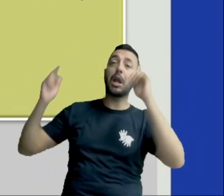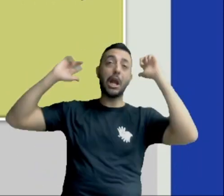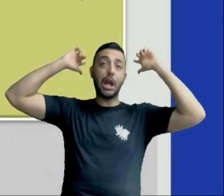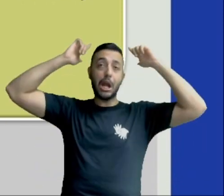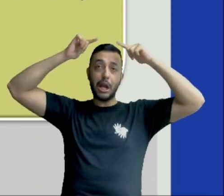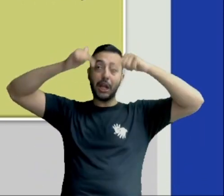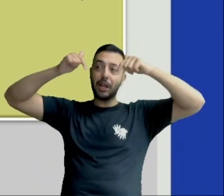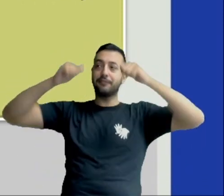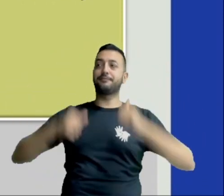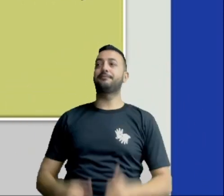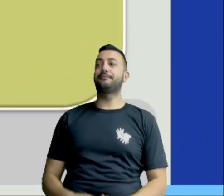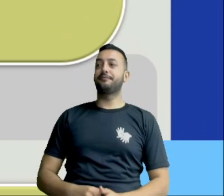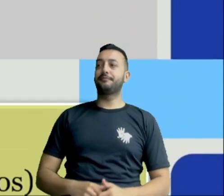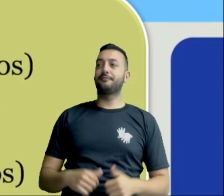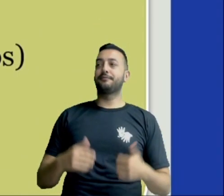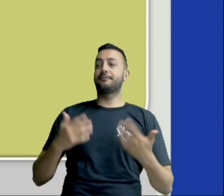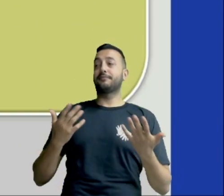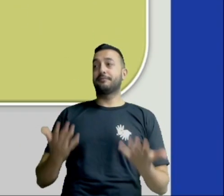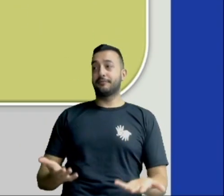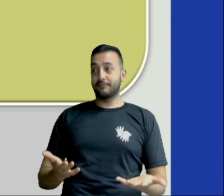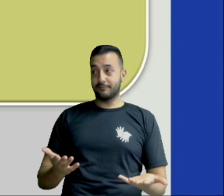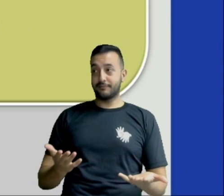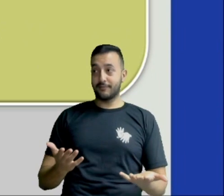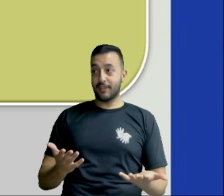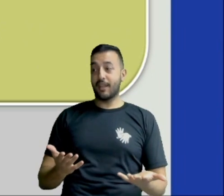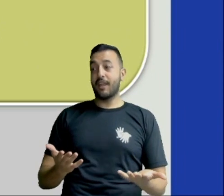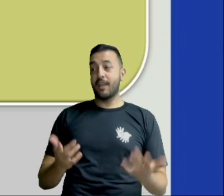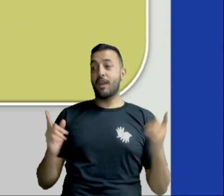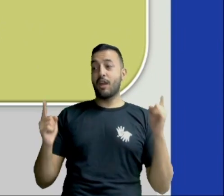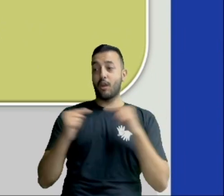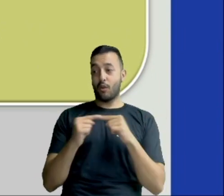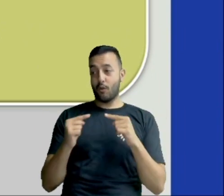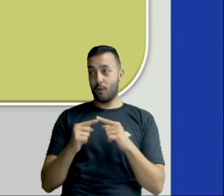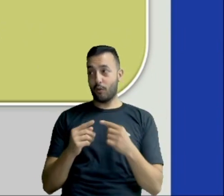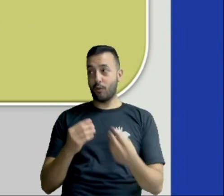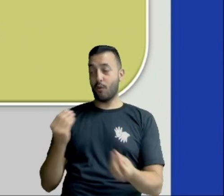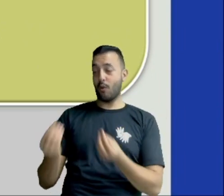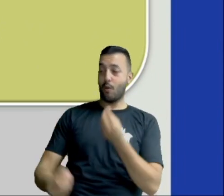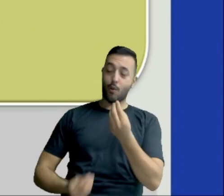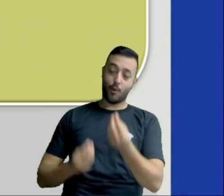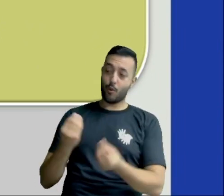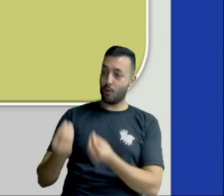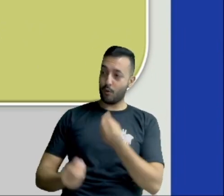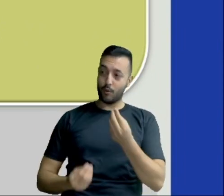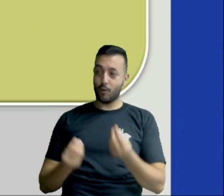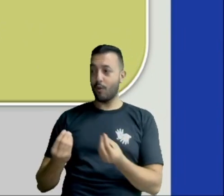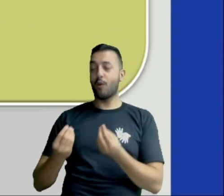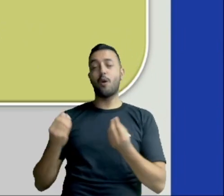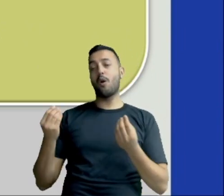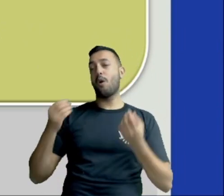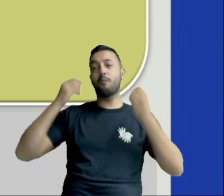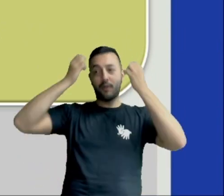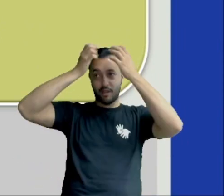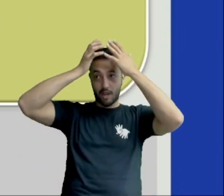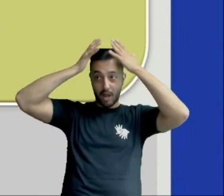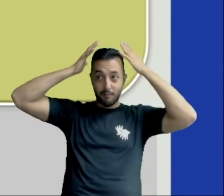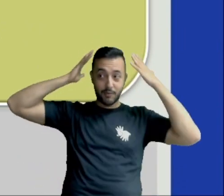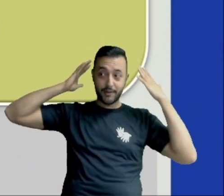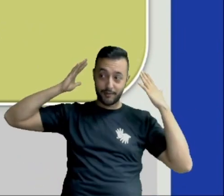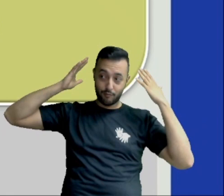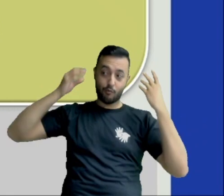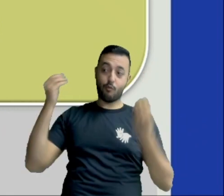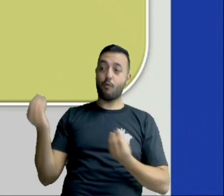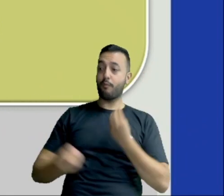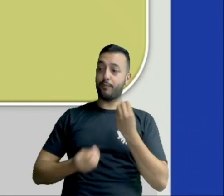careca. Bom, com relação agora à textura, ao tipo de cabelo que a gente pode